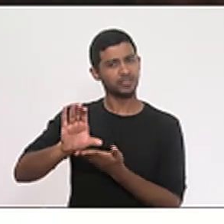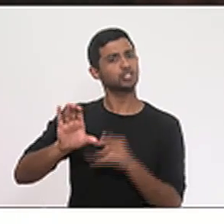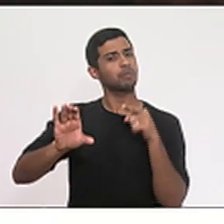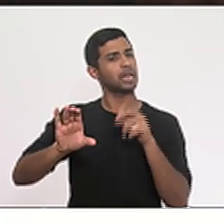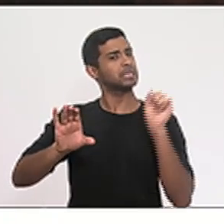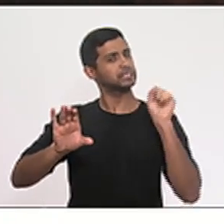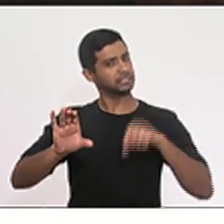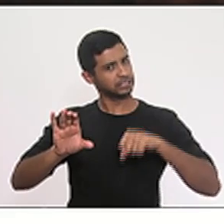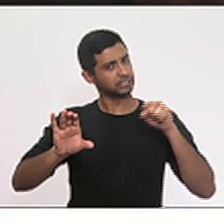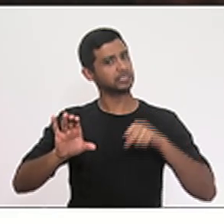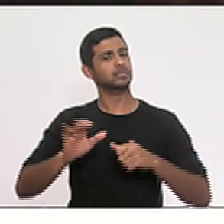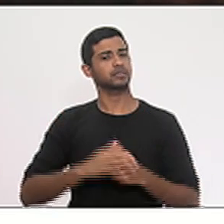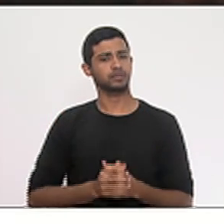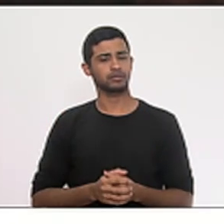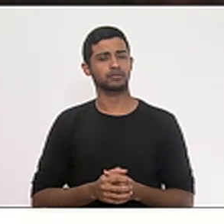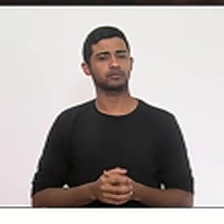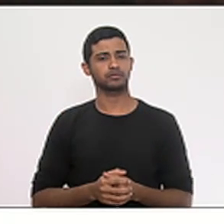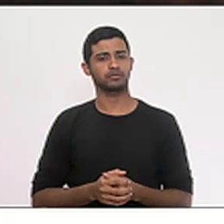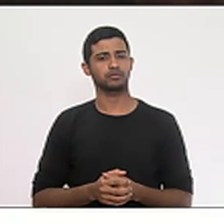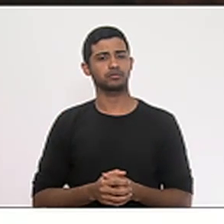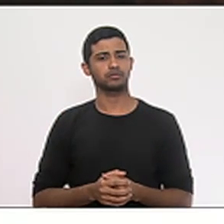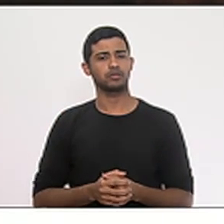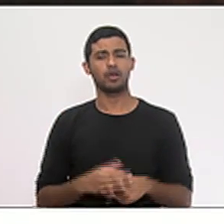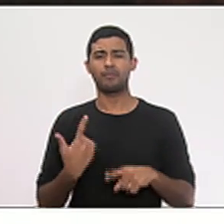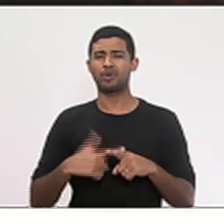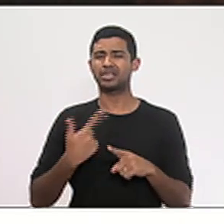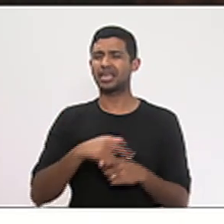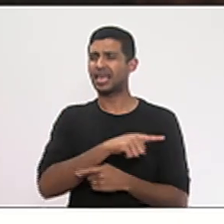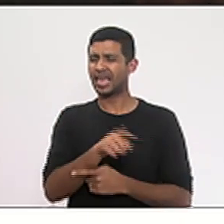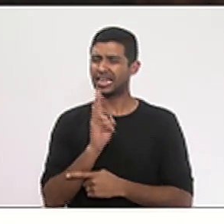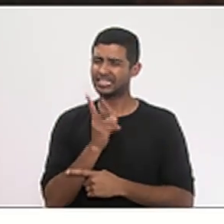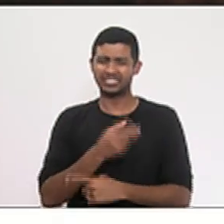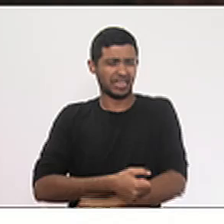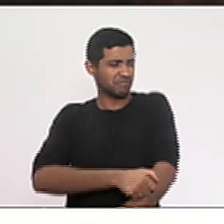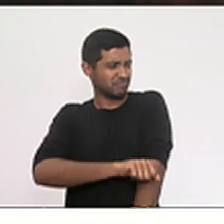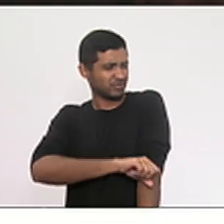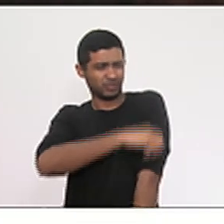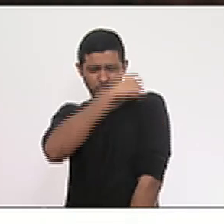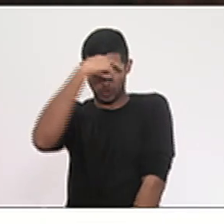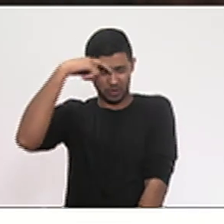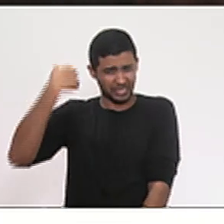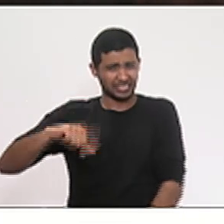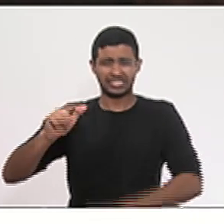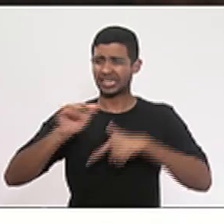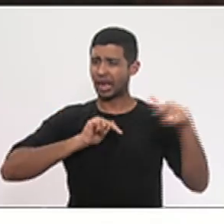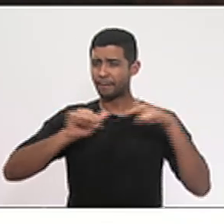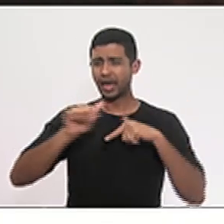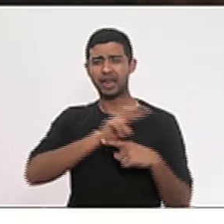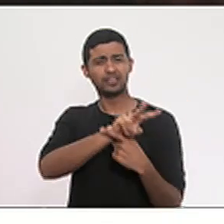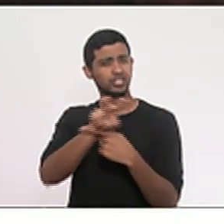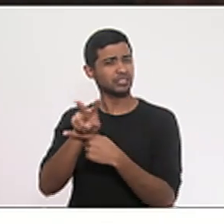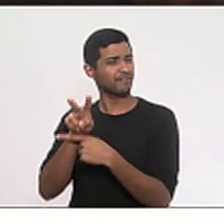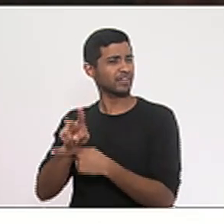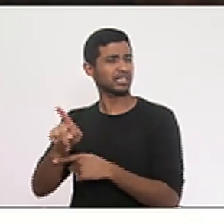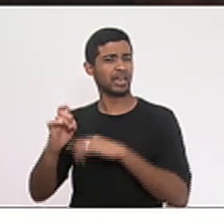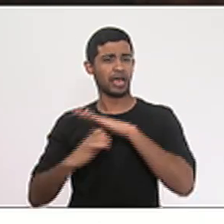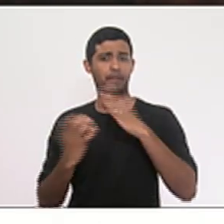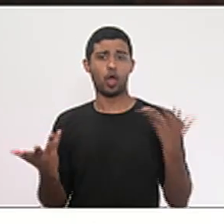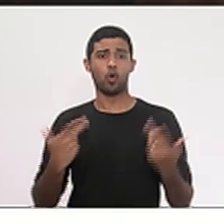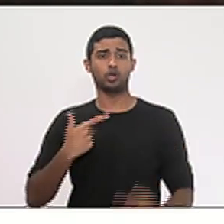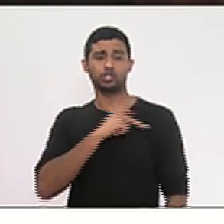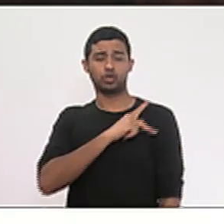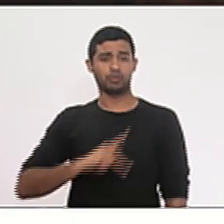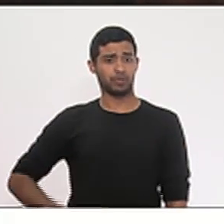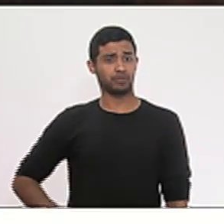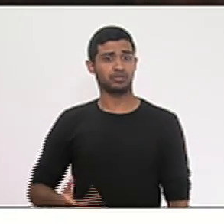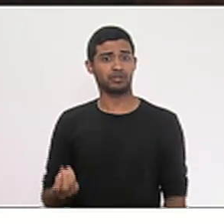sim, aqueles que sempre suaram, sempre defenderam a empresa, como hoje eu estou aqui como parlamentar,